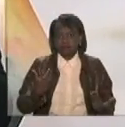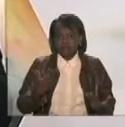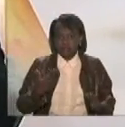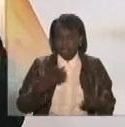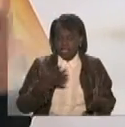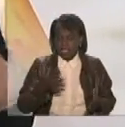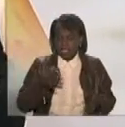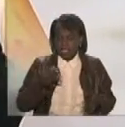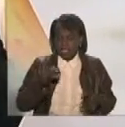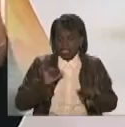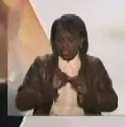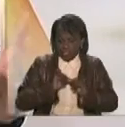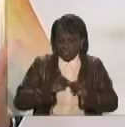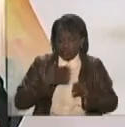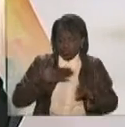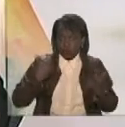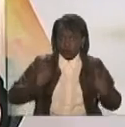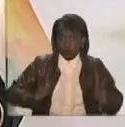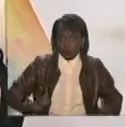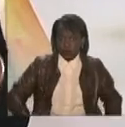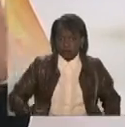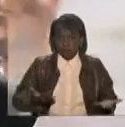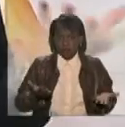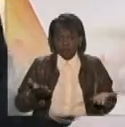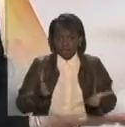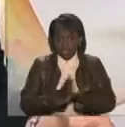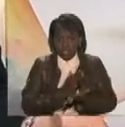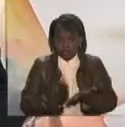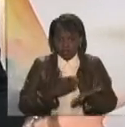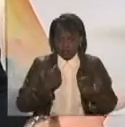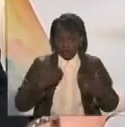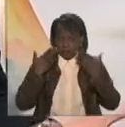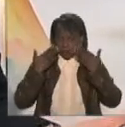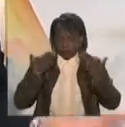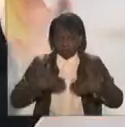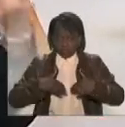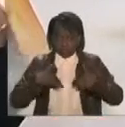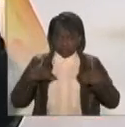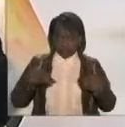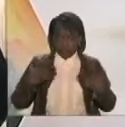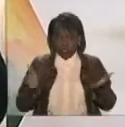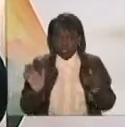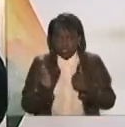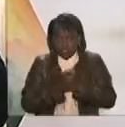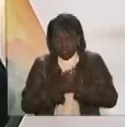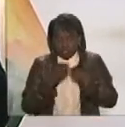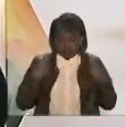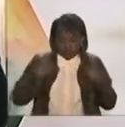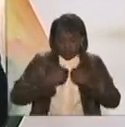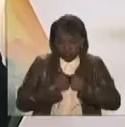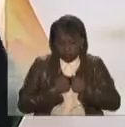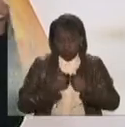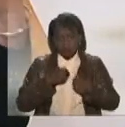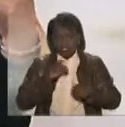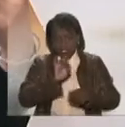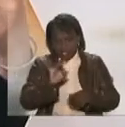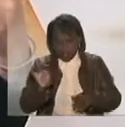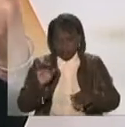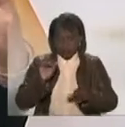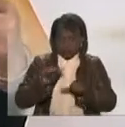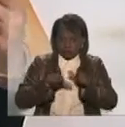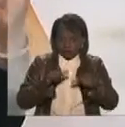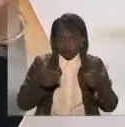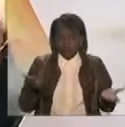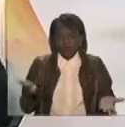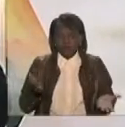gente chama um pouco de sexualizando esse corpo, né? Umas precisam colocar à mostra, outros resguardam, então a gente vai construindo essa